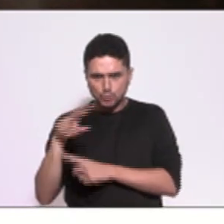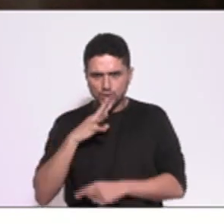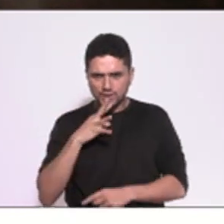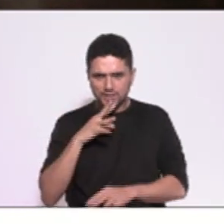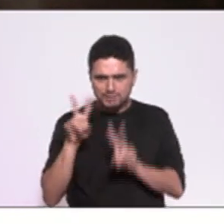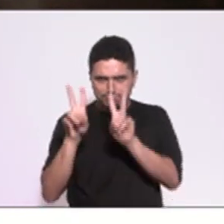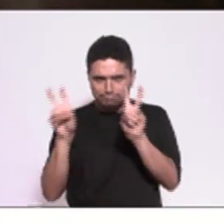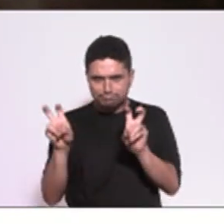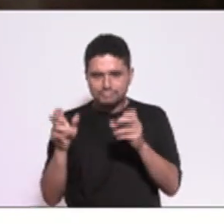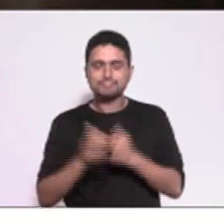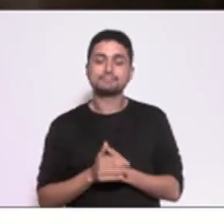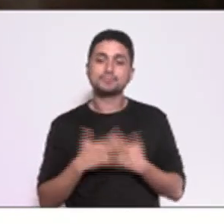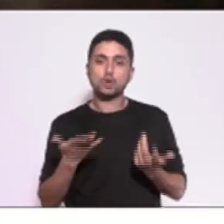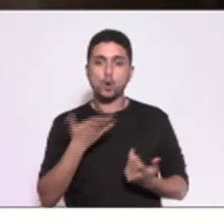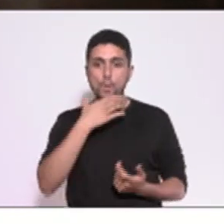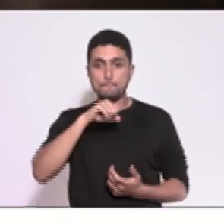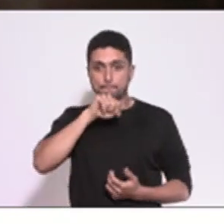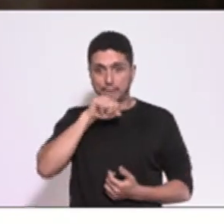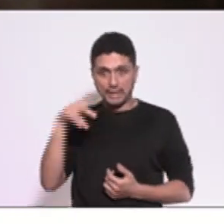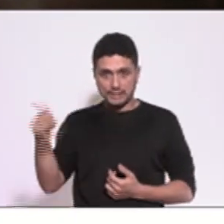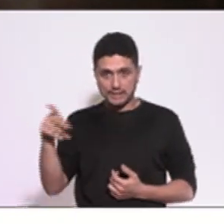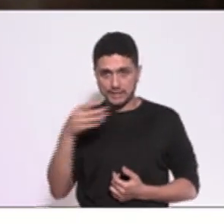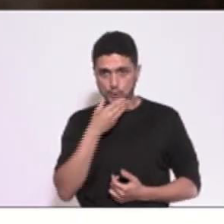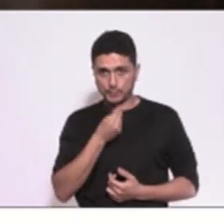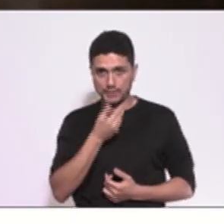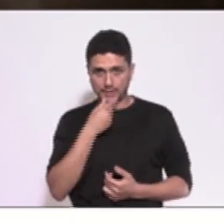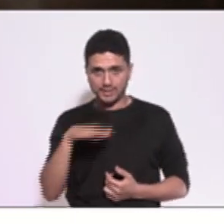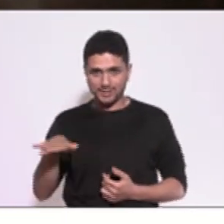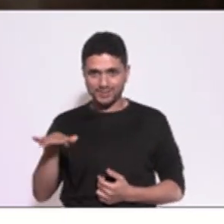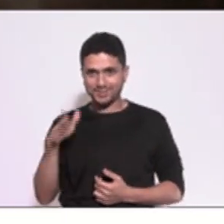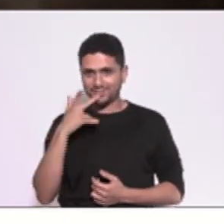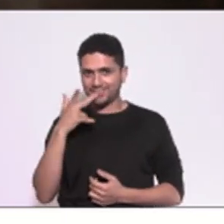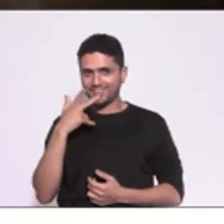Ele falou então, o pai de Jacozinho disse para ele,